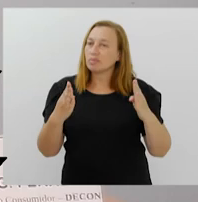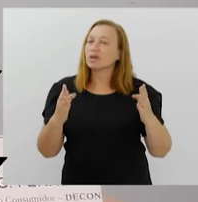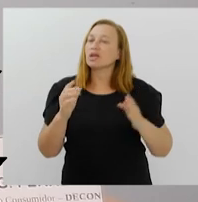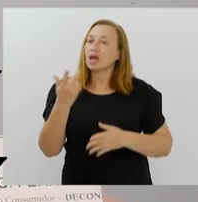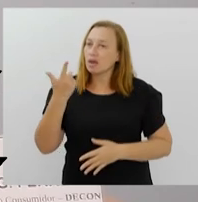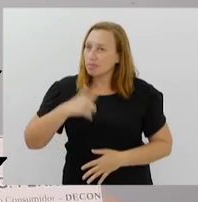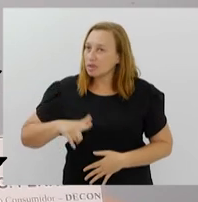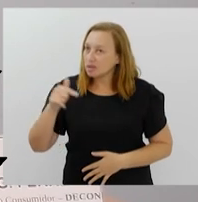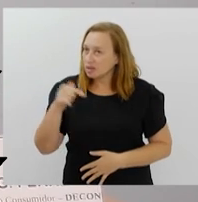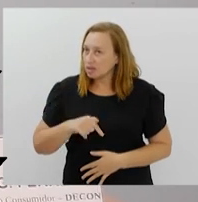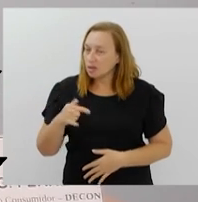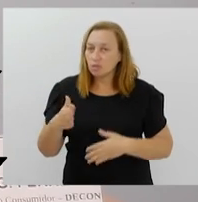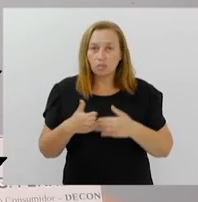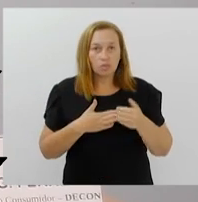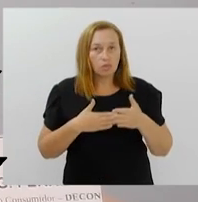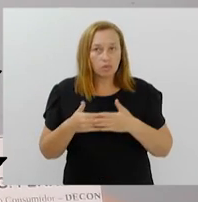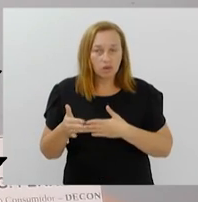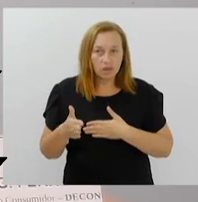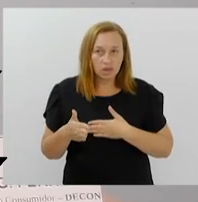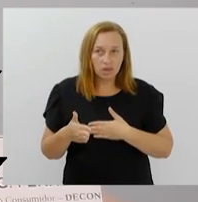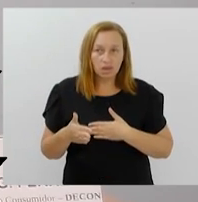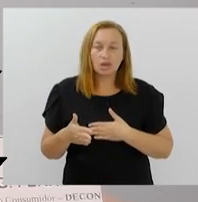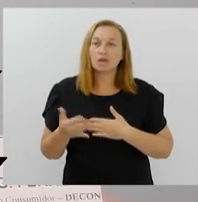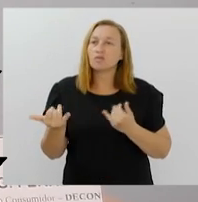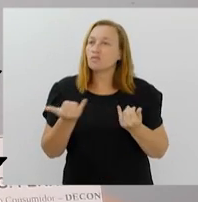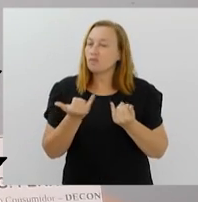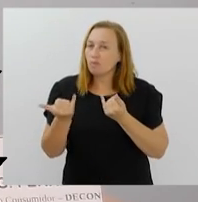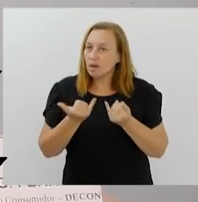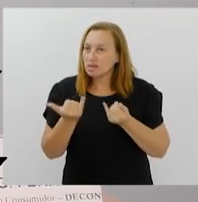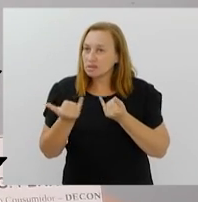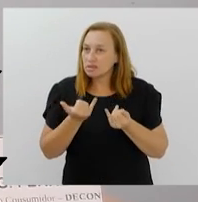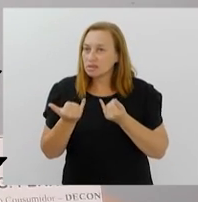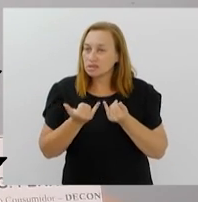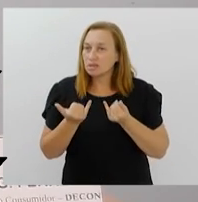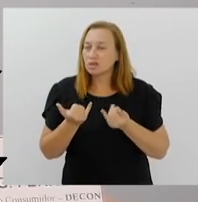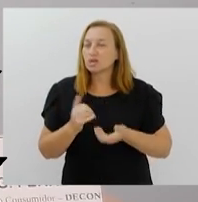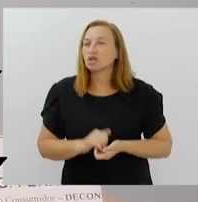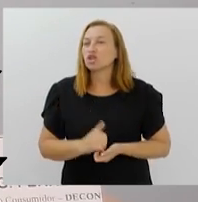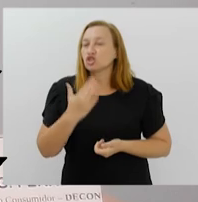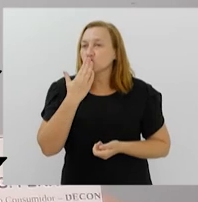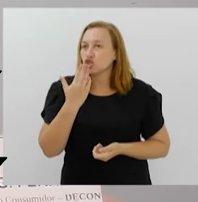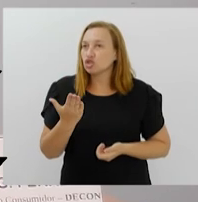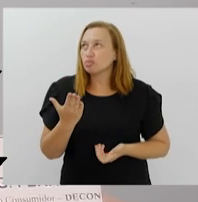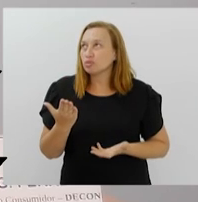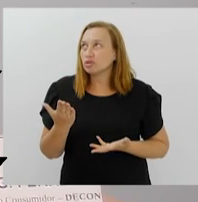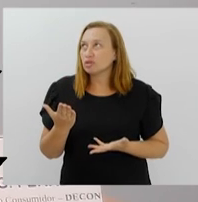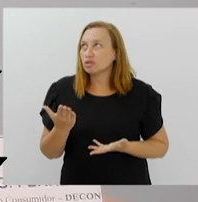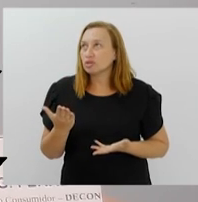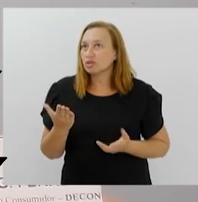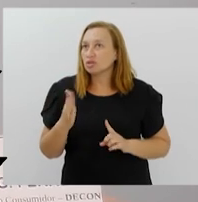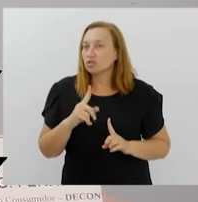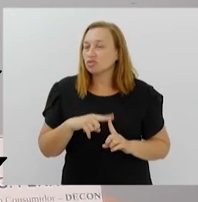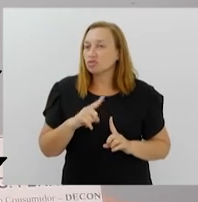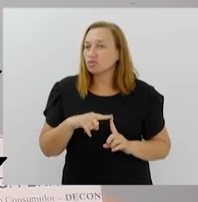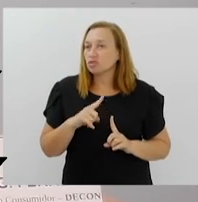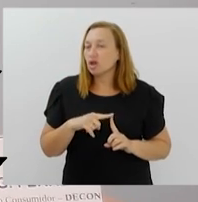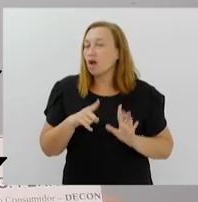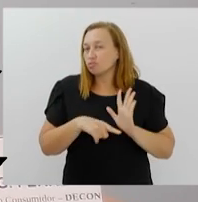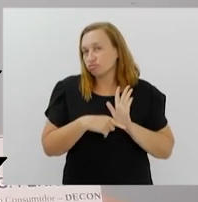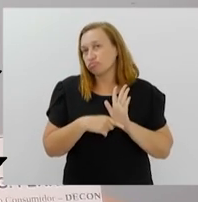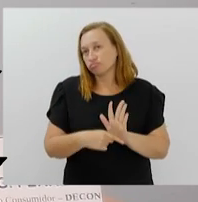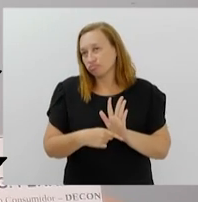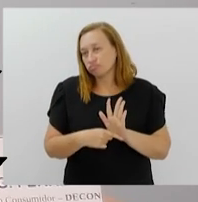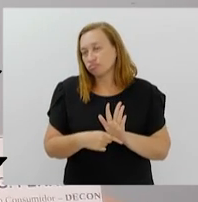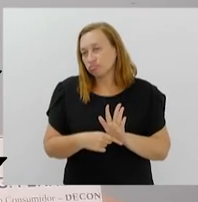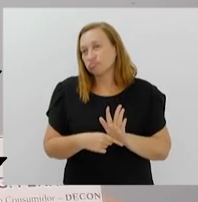aqui de qualquer forma que formação e qualquer tipo de de e eh ajuda né